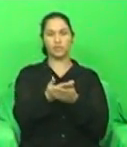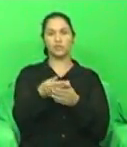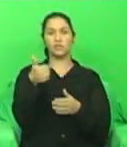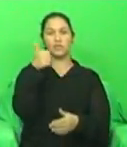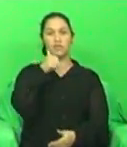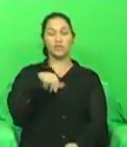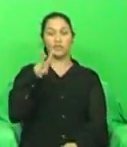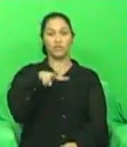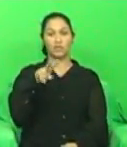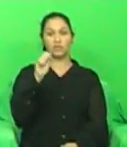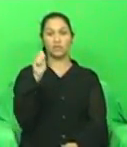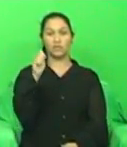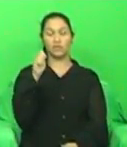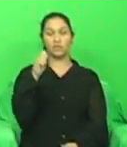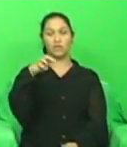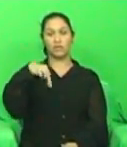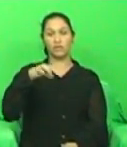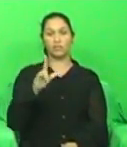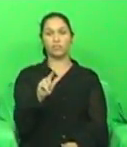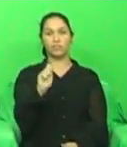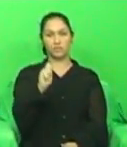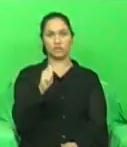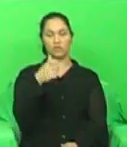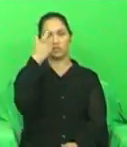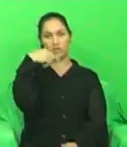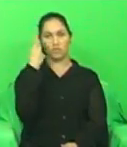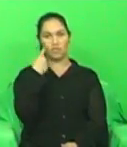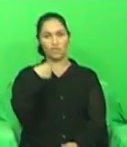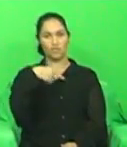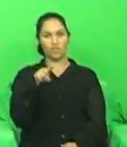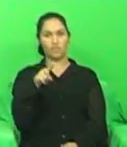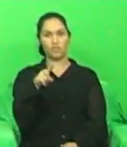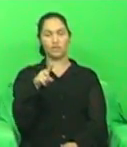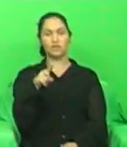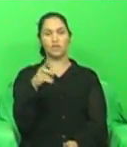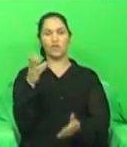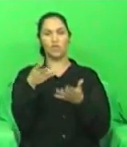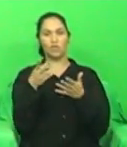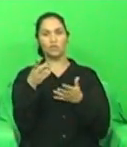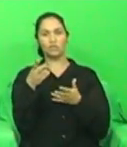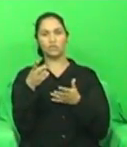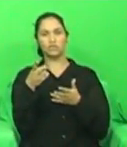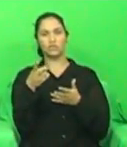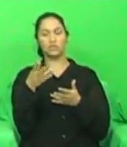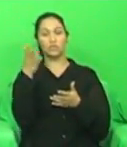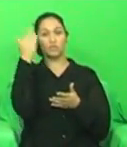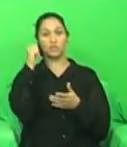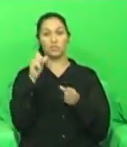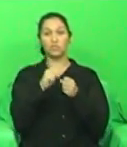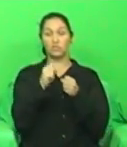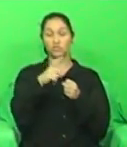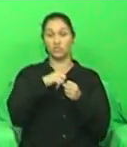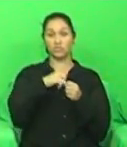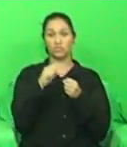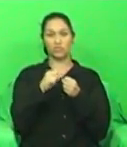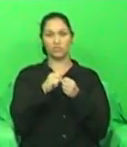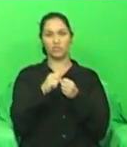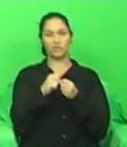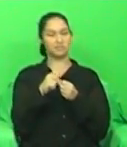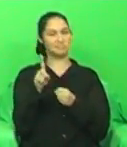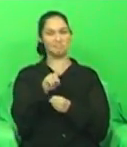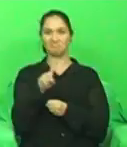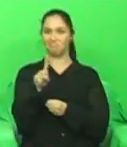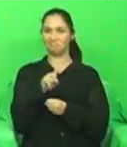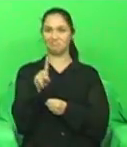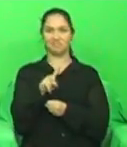e passei por lá hoje para verificar nada foi feito a seca não recolocaram tinham sete cachorros ali